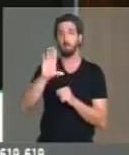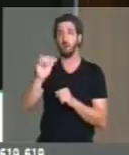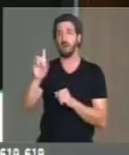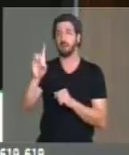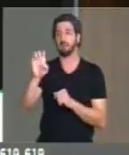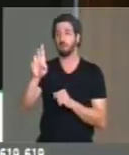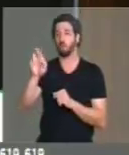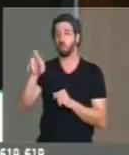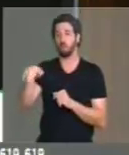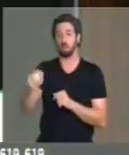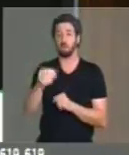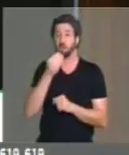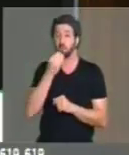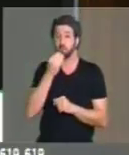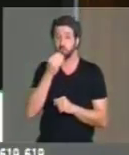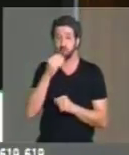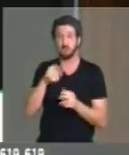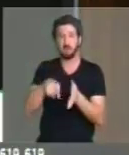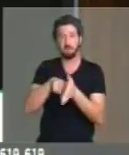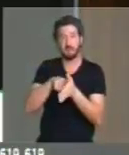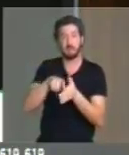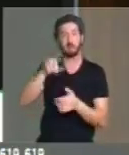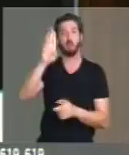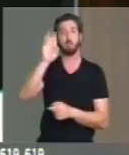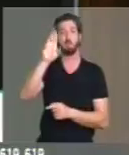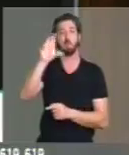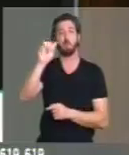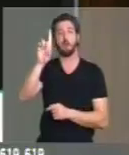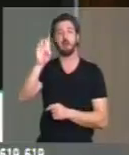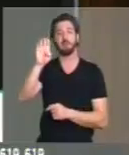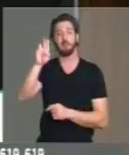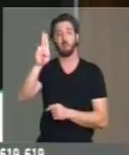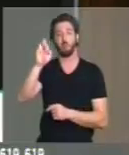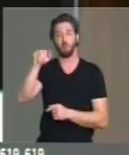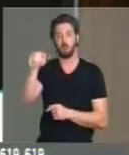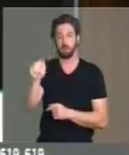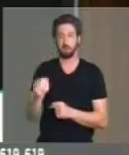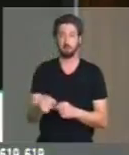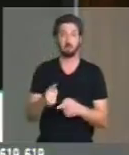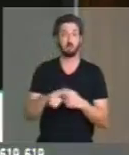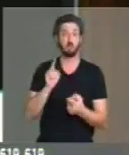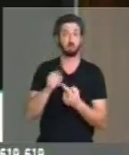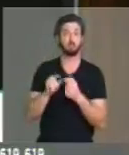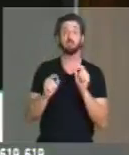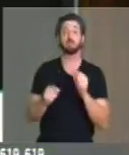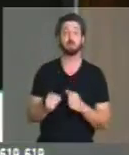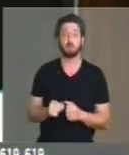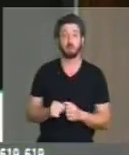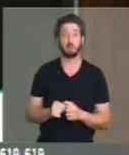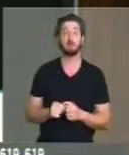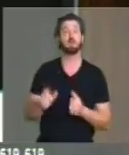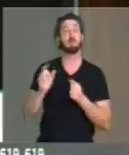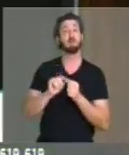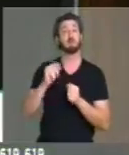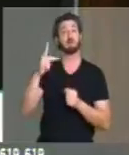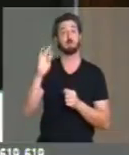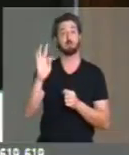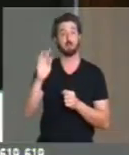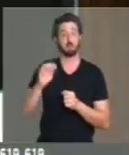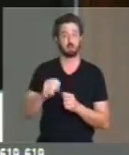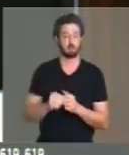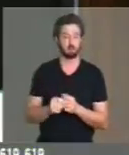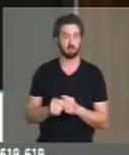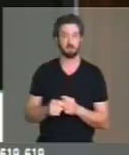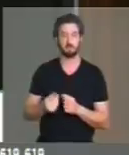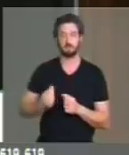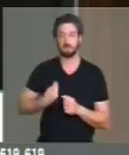se chamar Operação Boca de Urna, porque o objetivo era colocar o Partido dos Trabalhadores